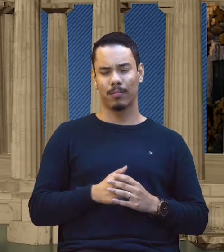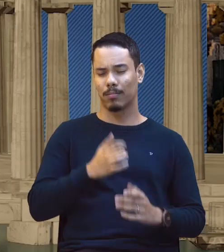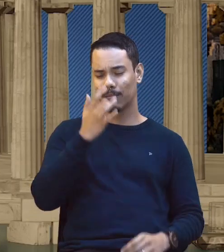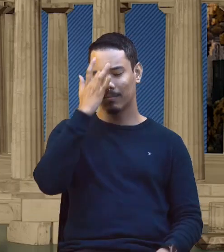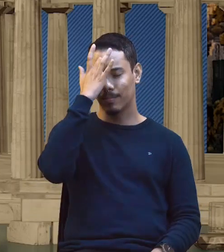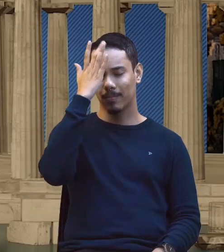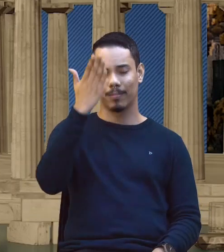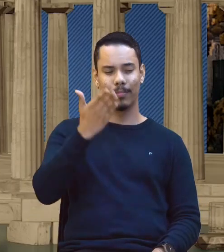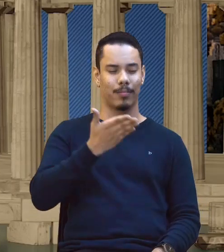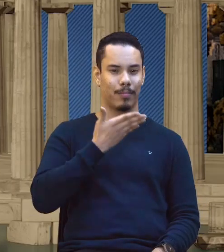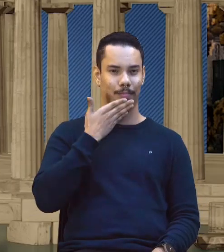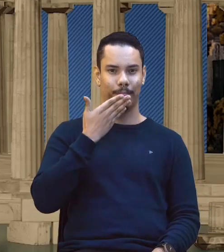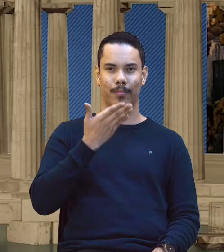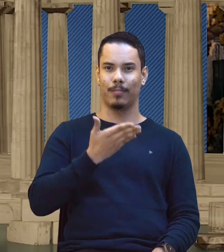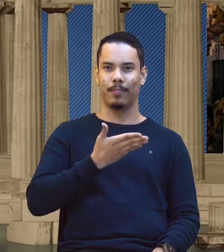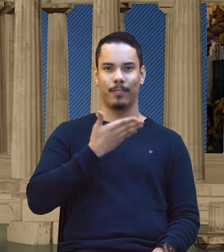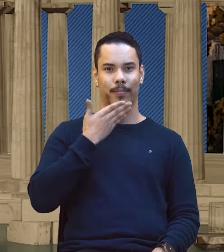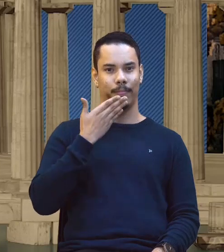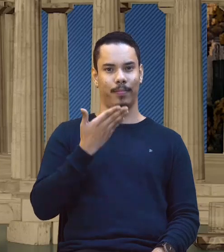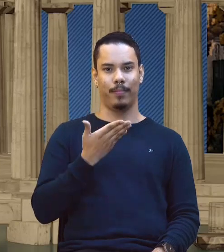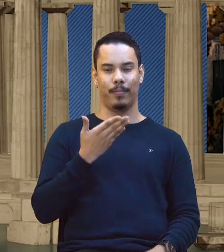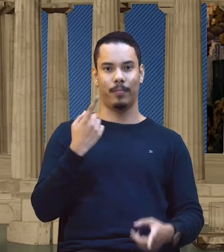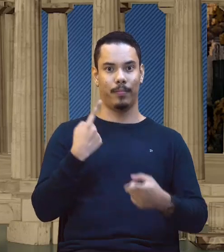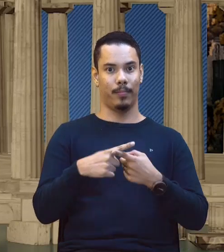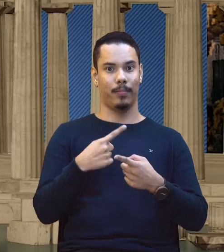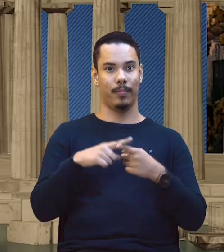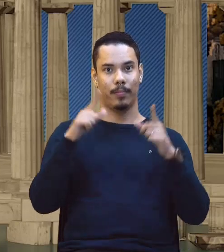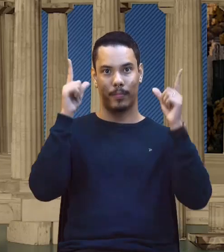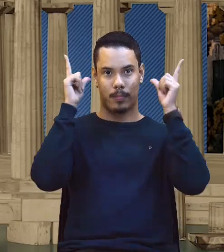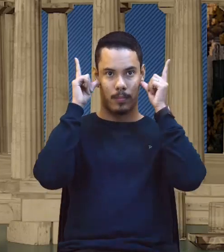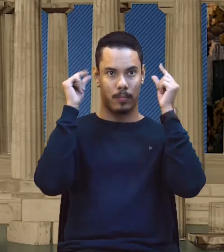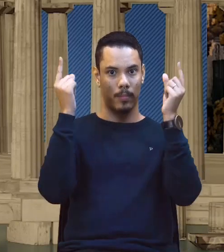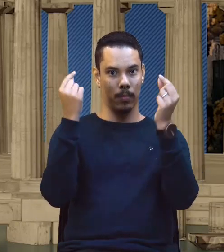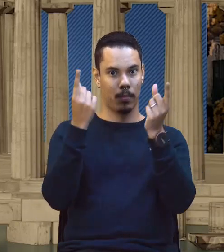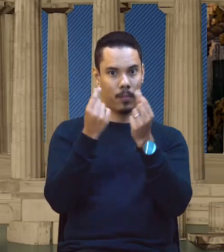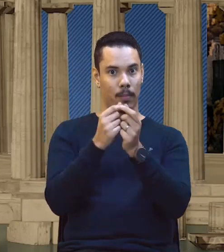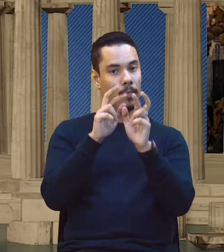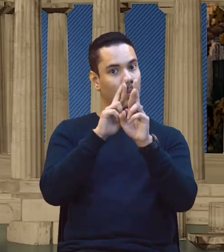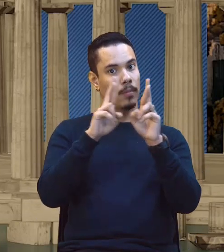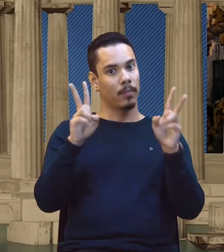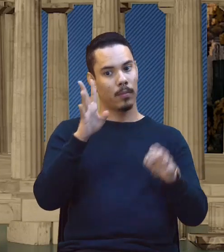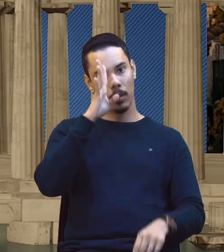pessoal. Os gregos, diferente dos romanos, que se